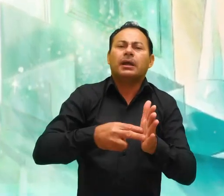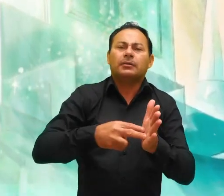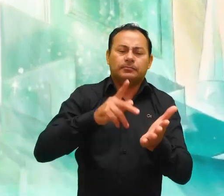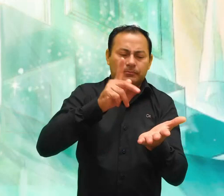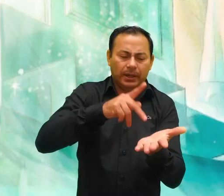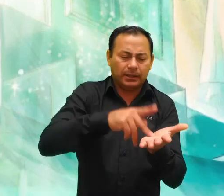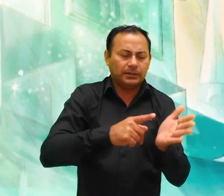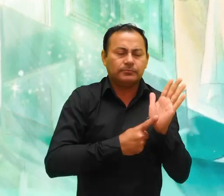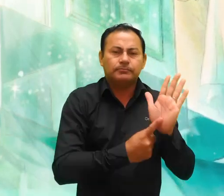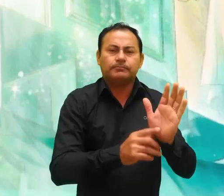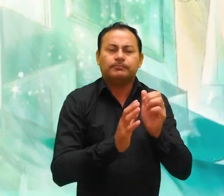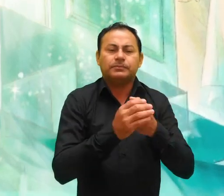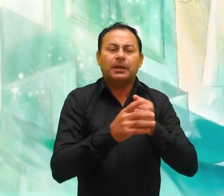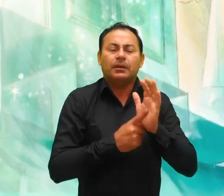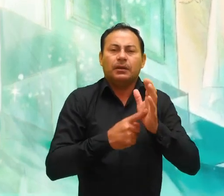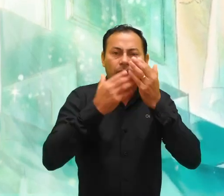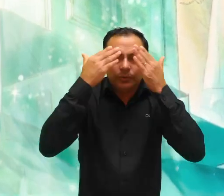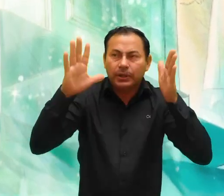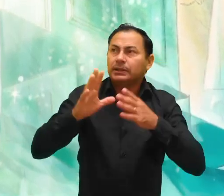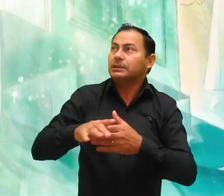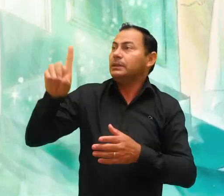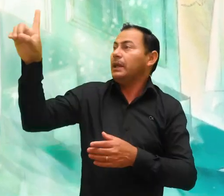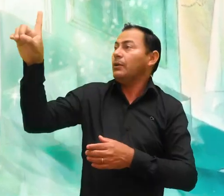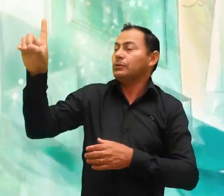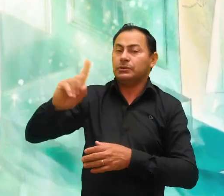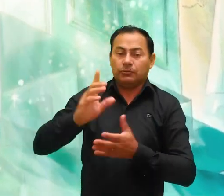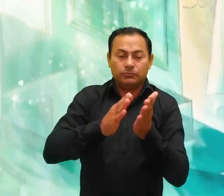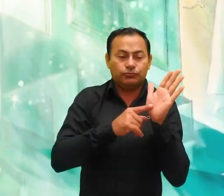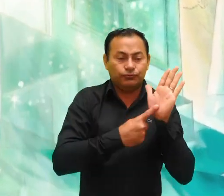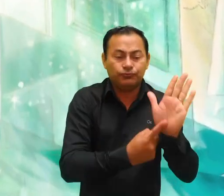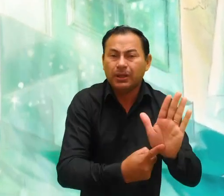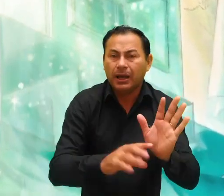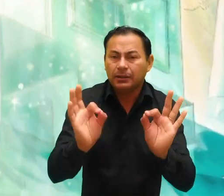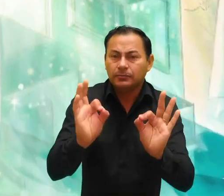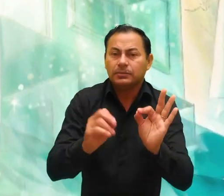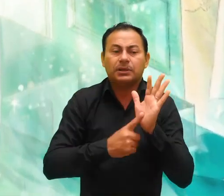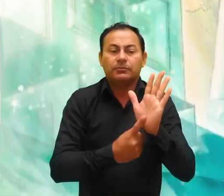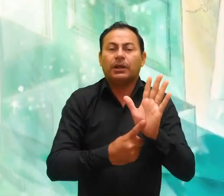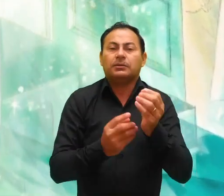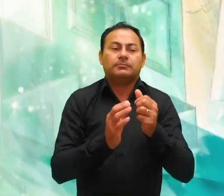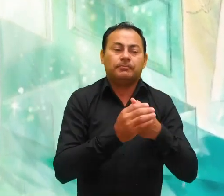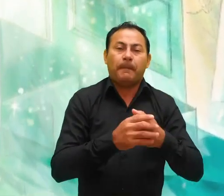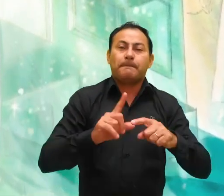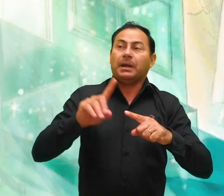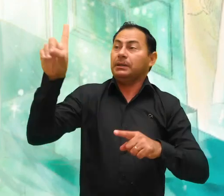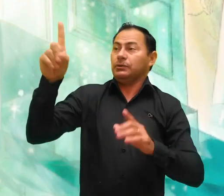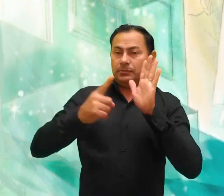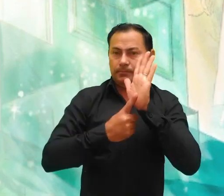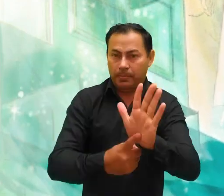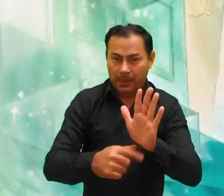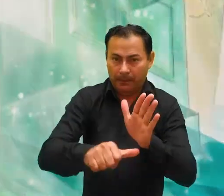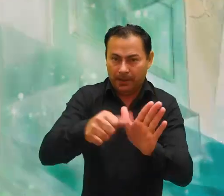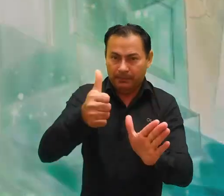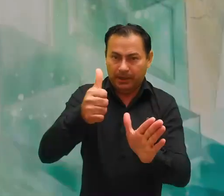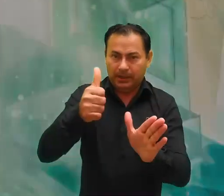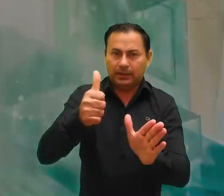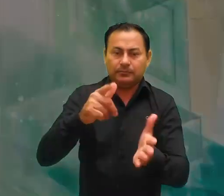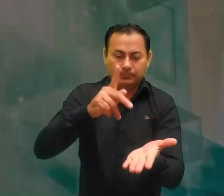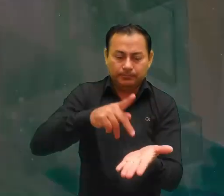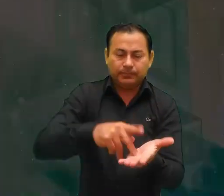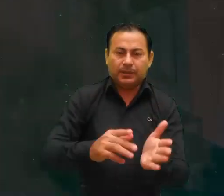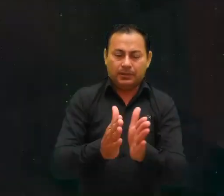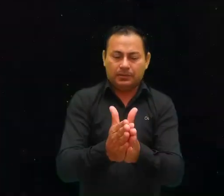trás do véu que você jamais descobriria se Deus não o removesse e não a revelasse. A primeira verdade que a